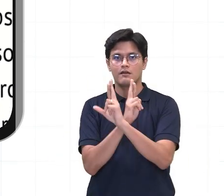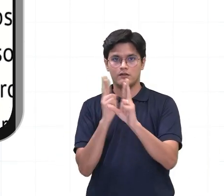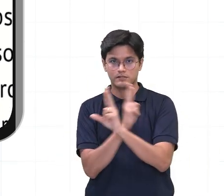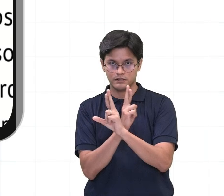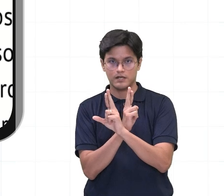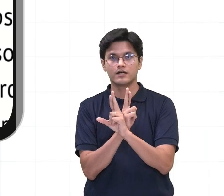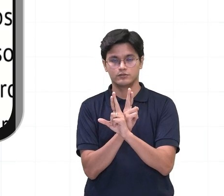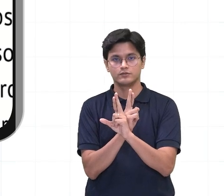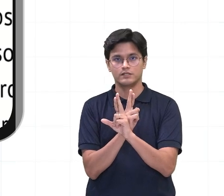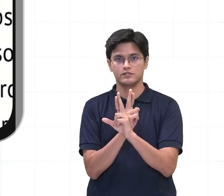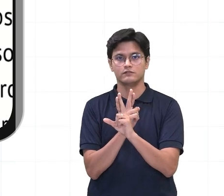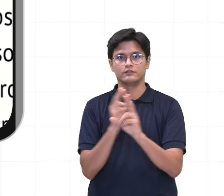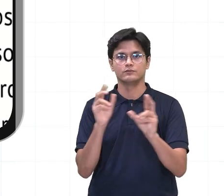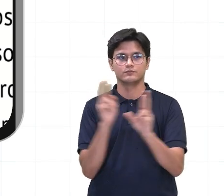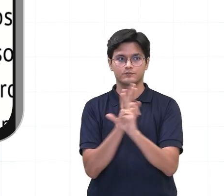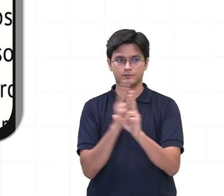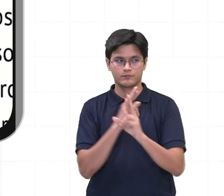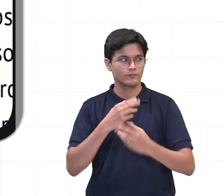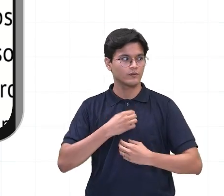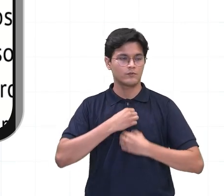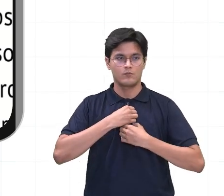esôfago, né? Então, tem alguns